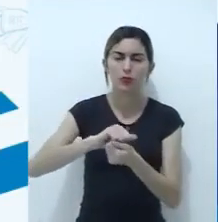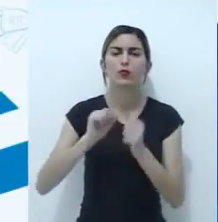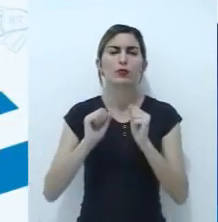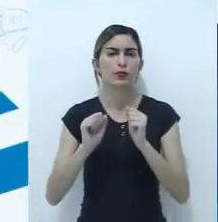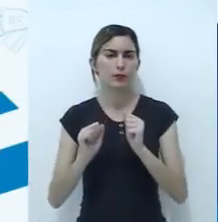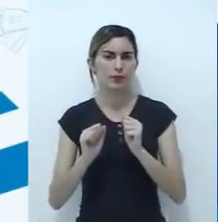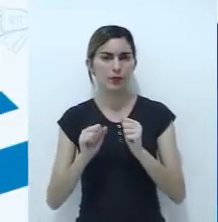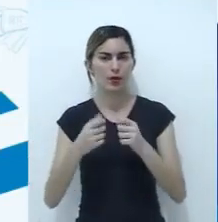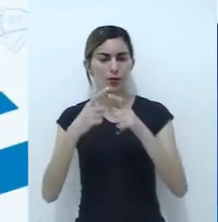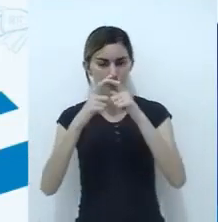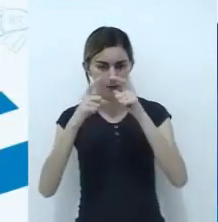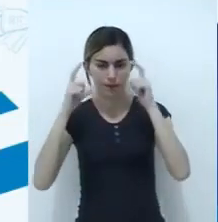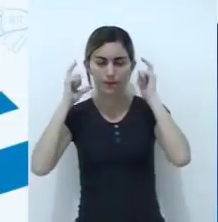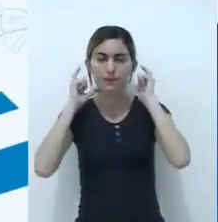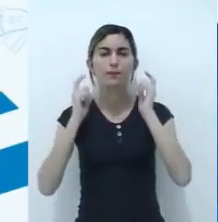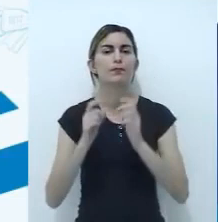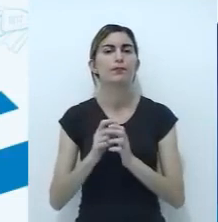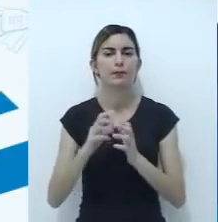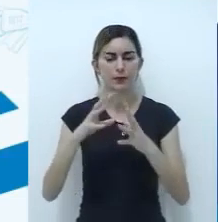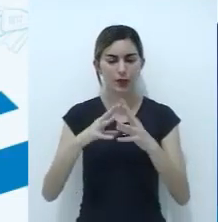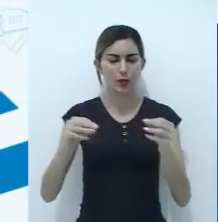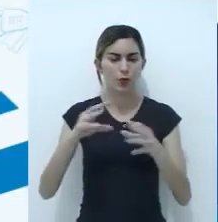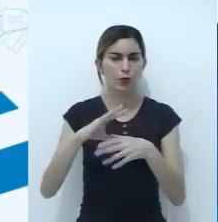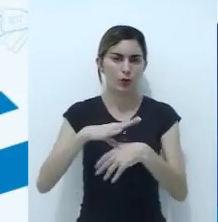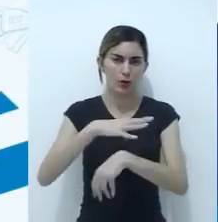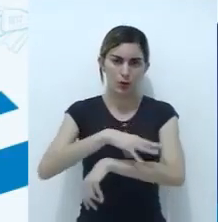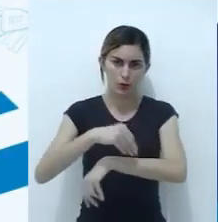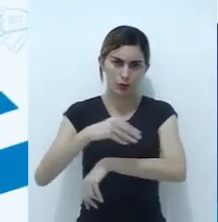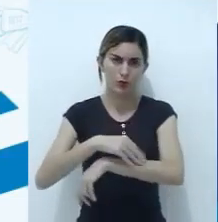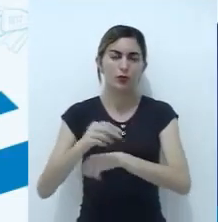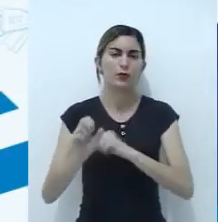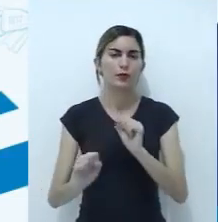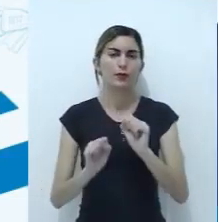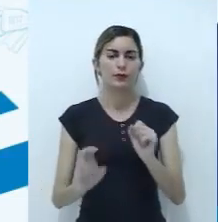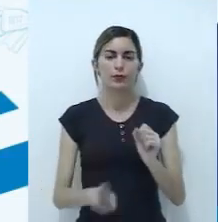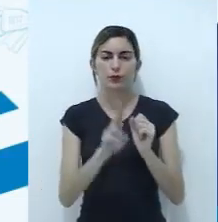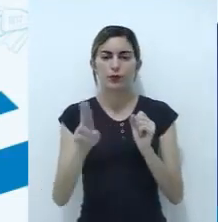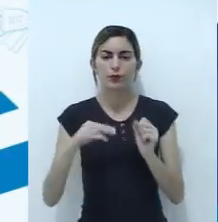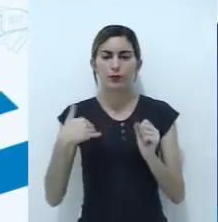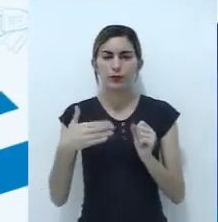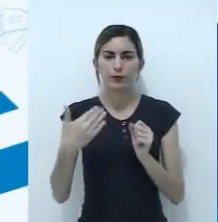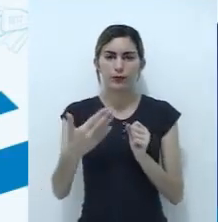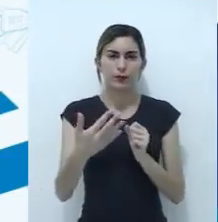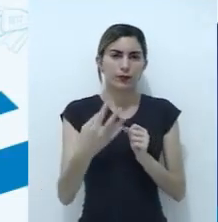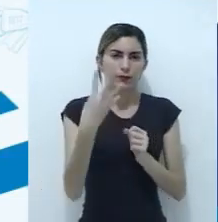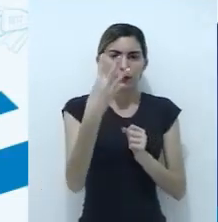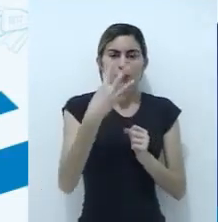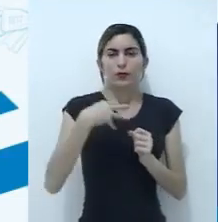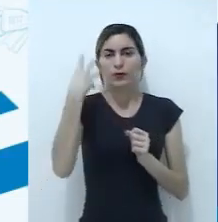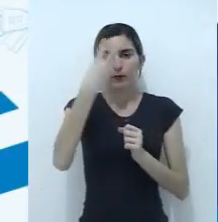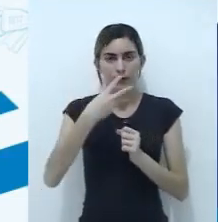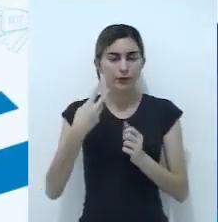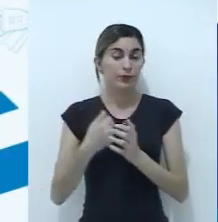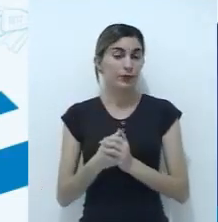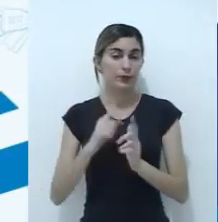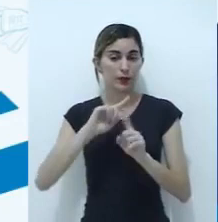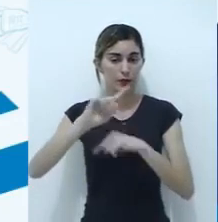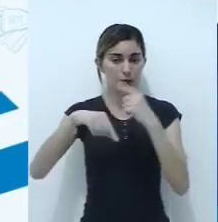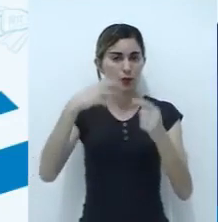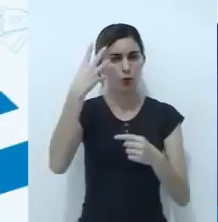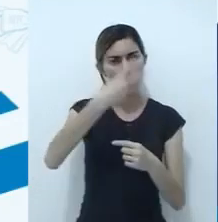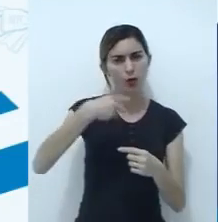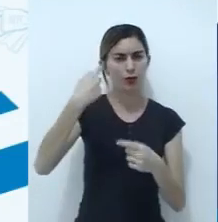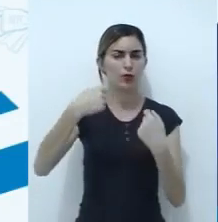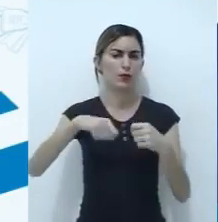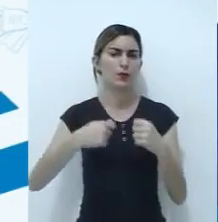bem lavar essa máscara daqui de algodão, que pode ser utilizada aí durante 4 horas. Depois de 4